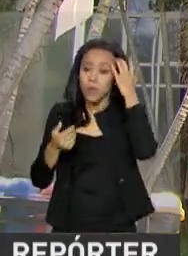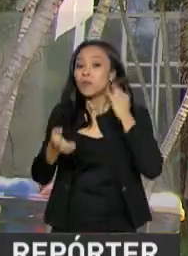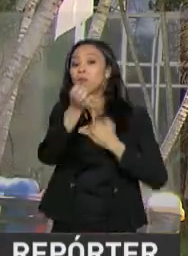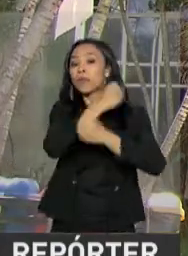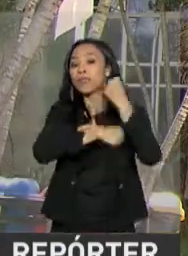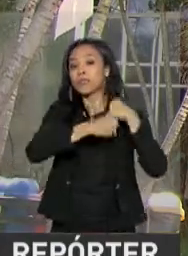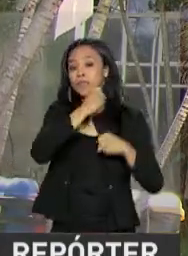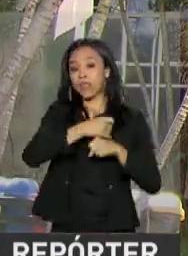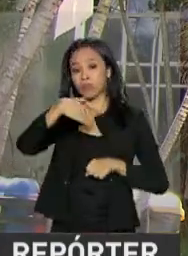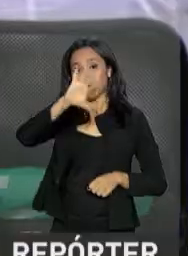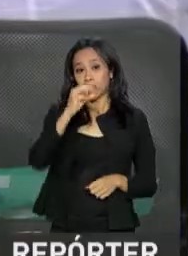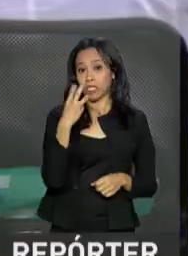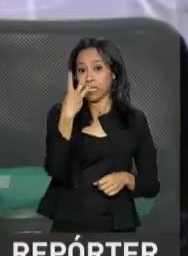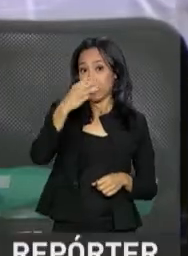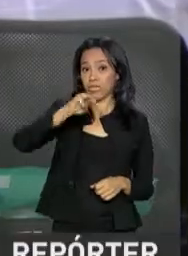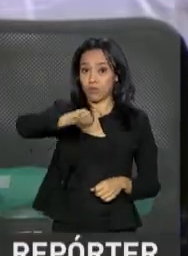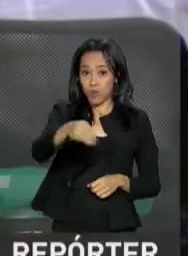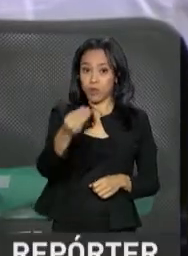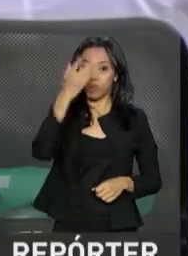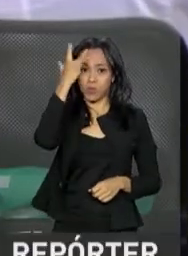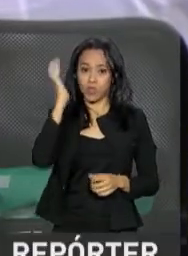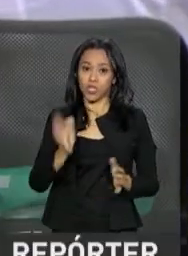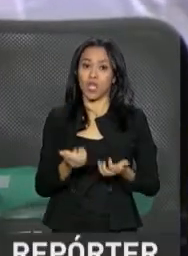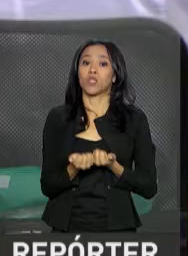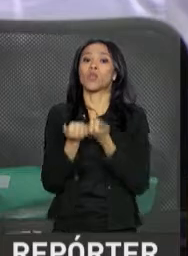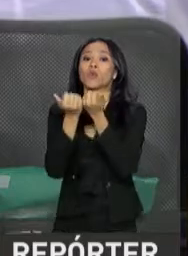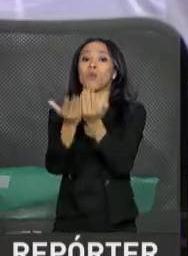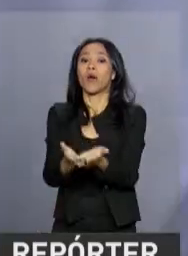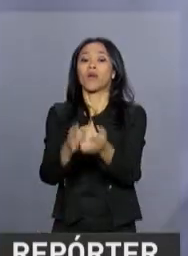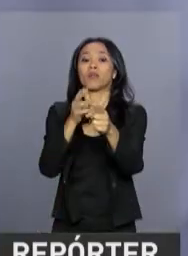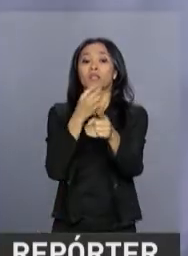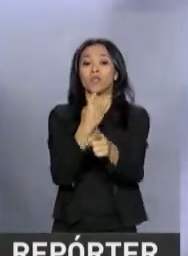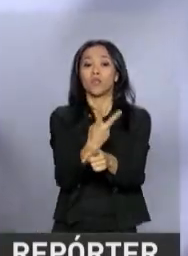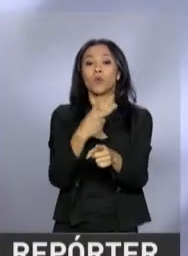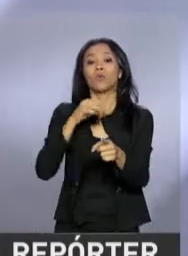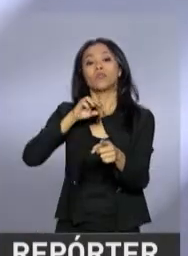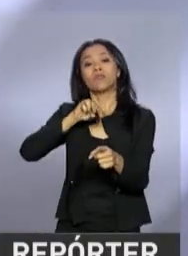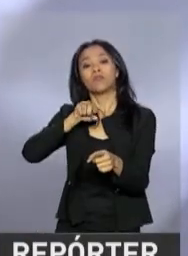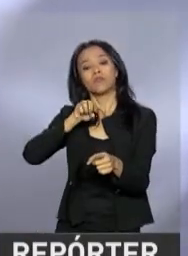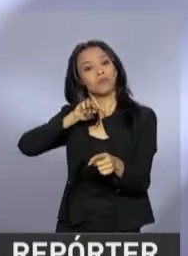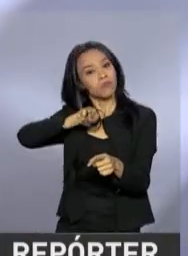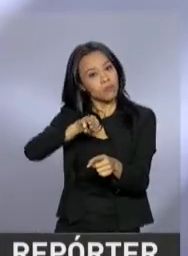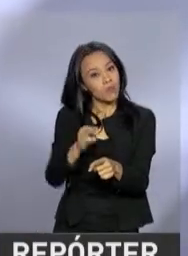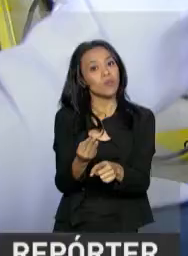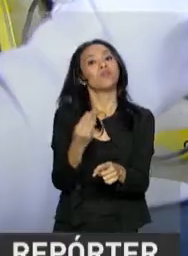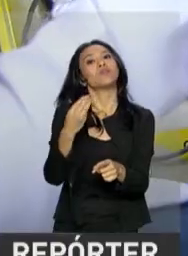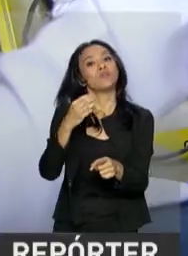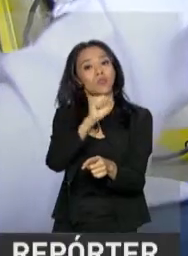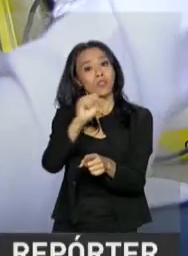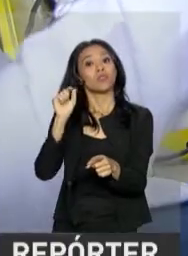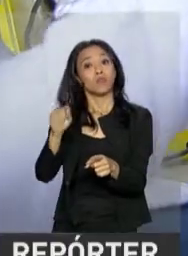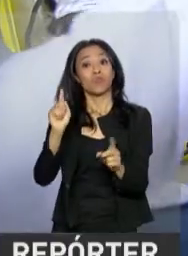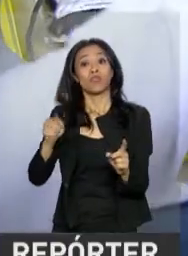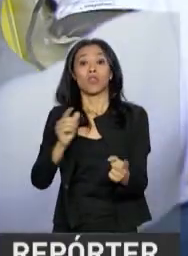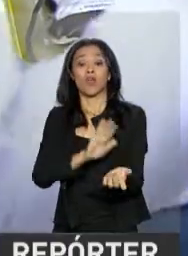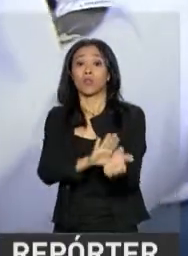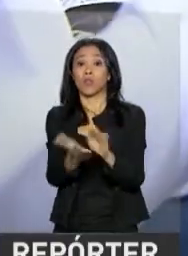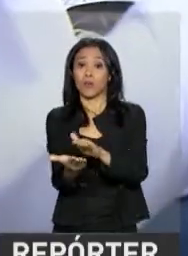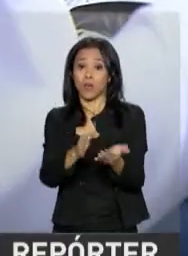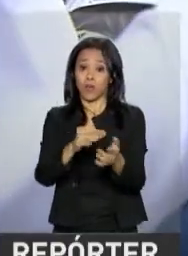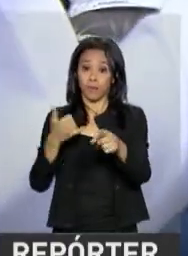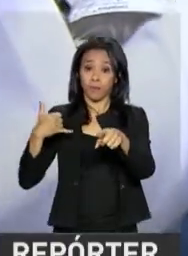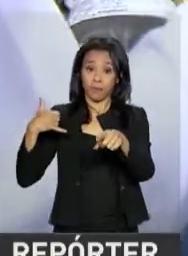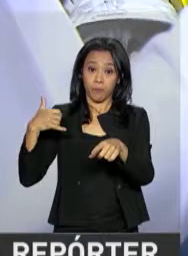de pessoas doaram sangue e 2 milhões e 800 mil realizaram transfusão no país jovens de 18 a 29